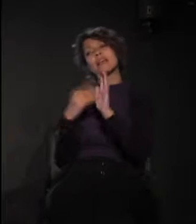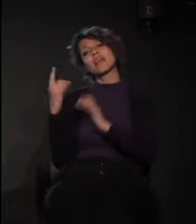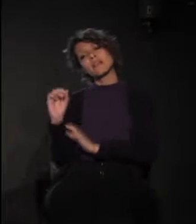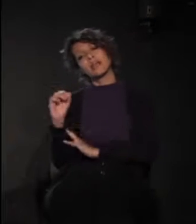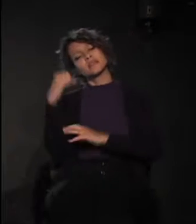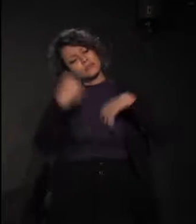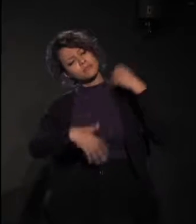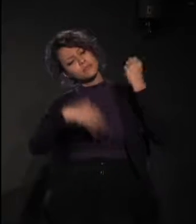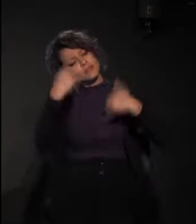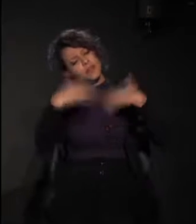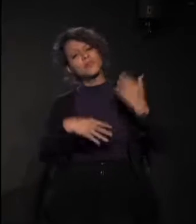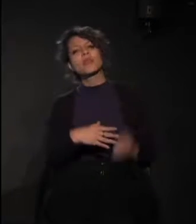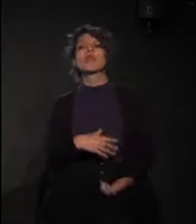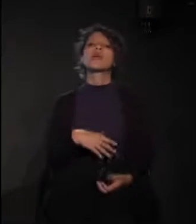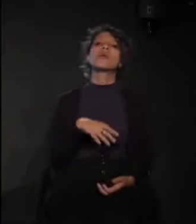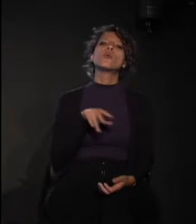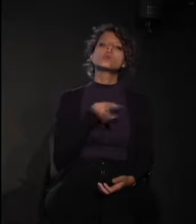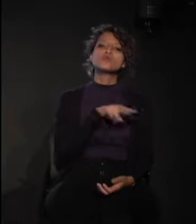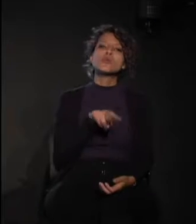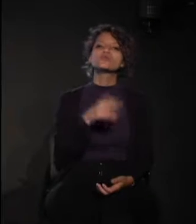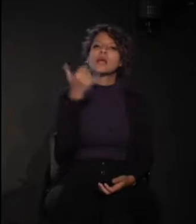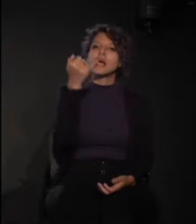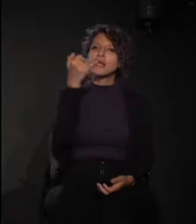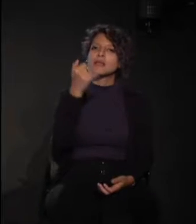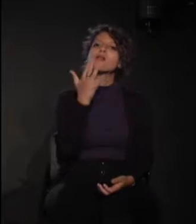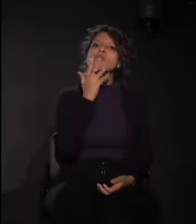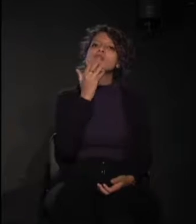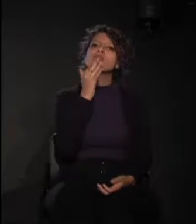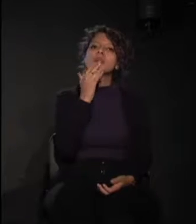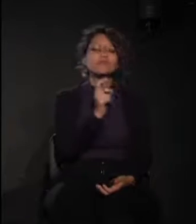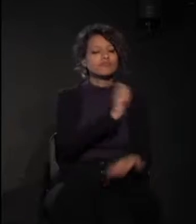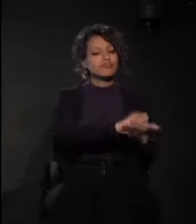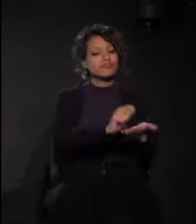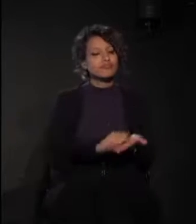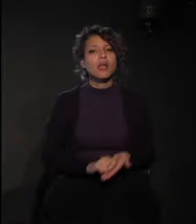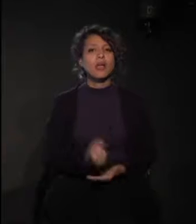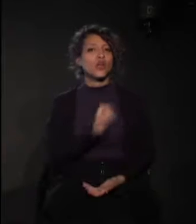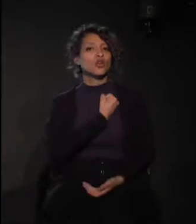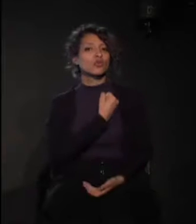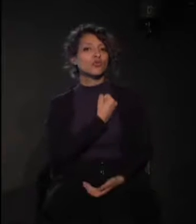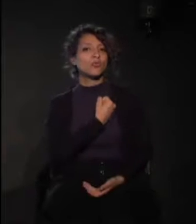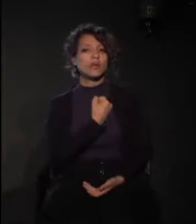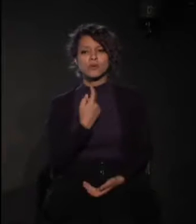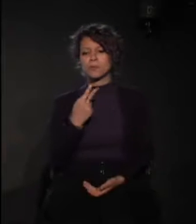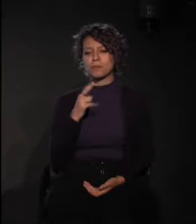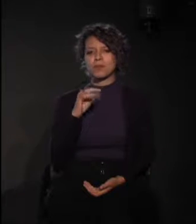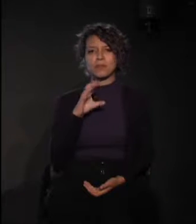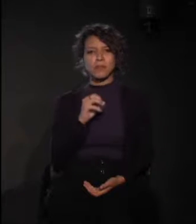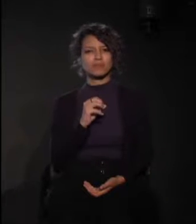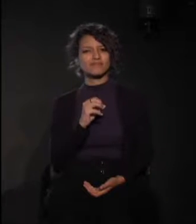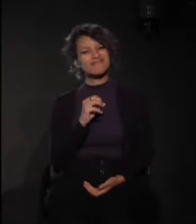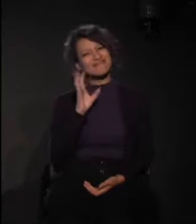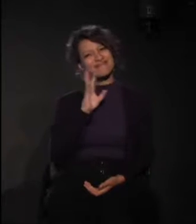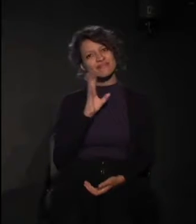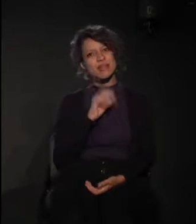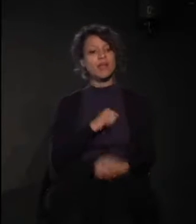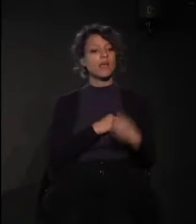criança canetas coloridas à mão os números primos são exoticamente harmônicos até simpáticos um de cada cor